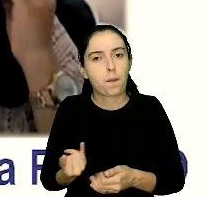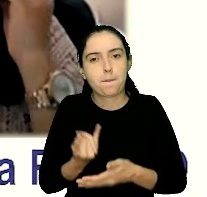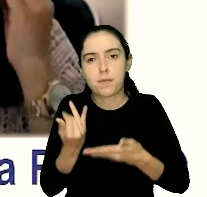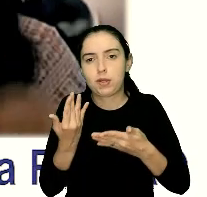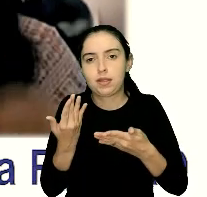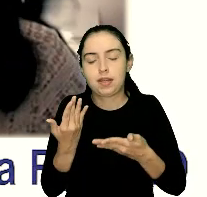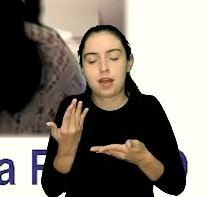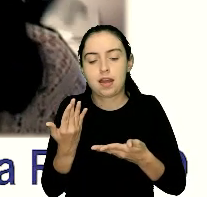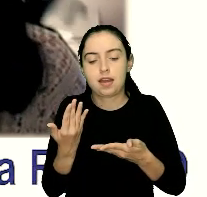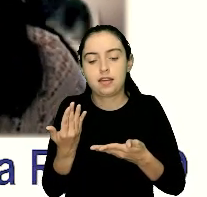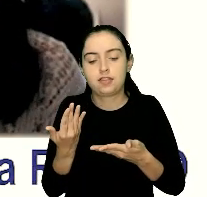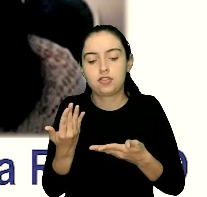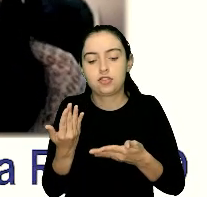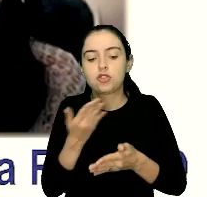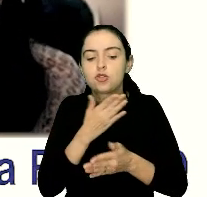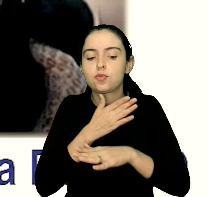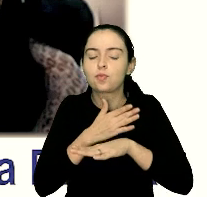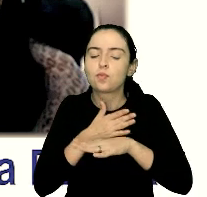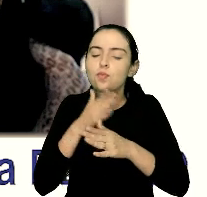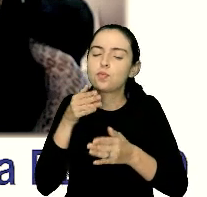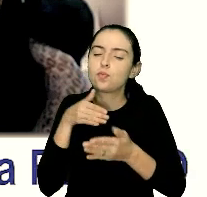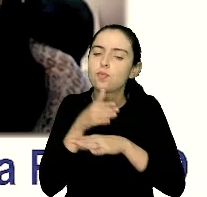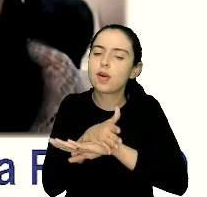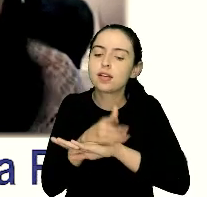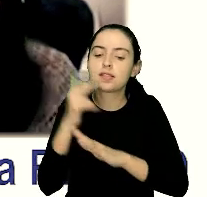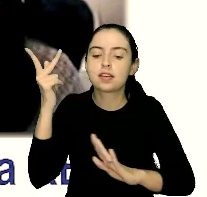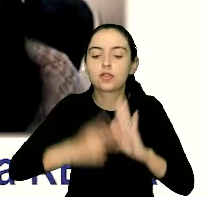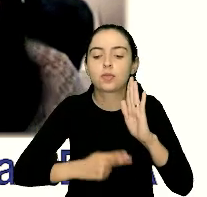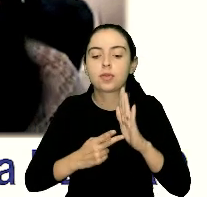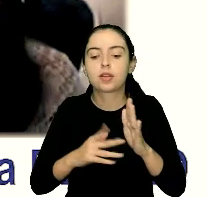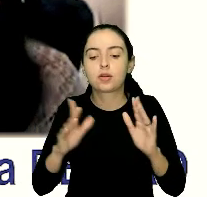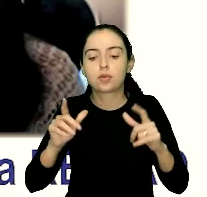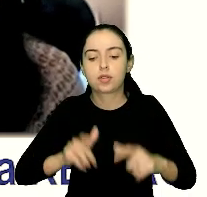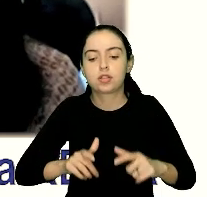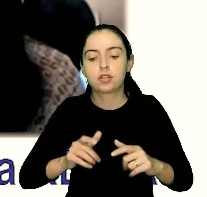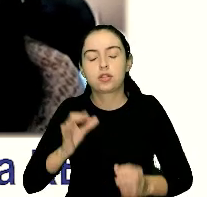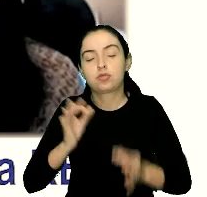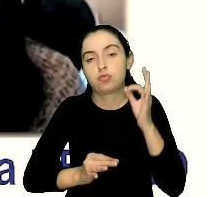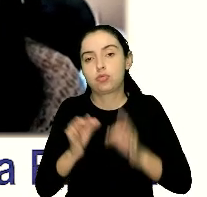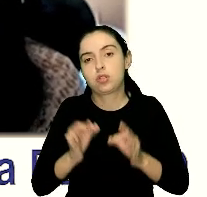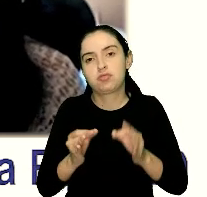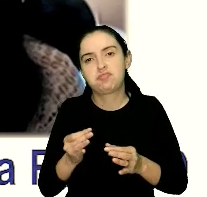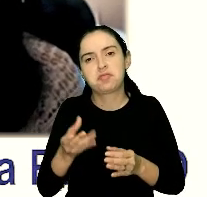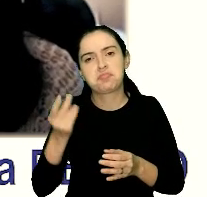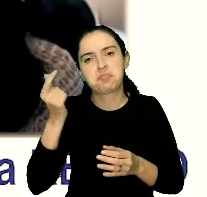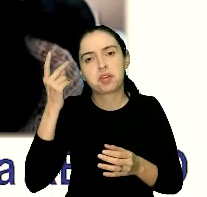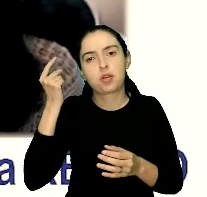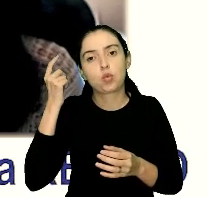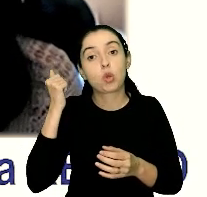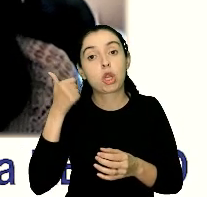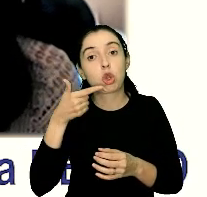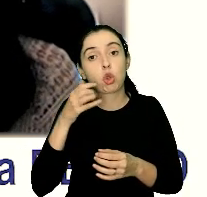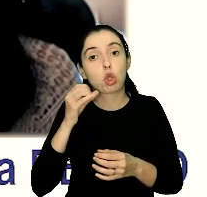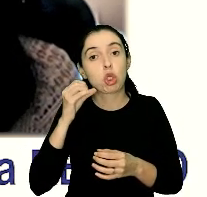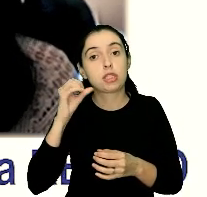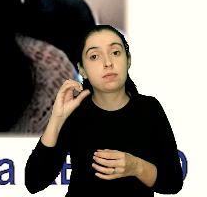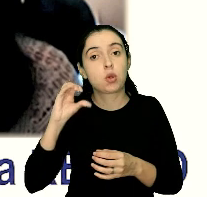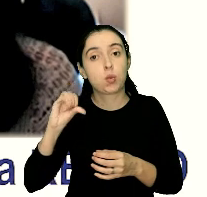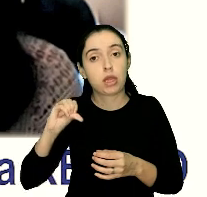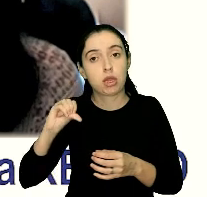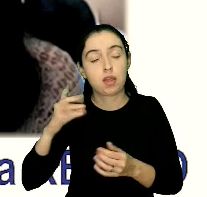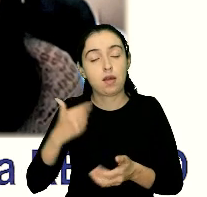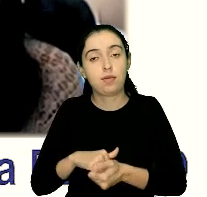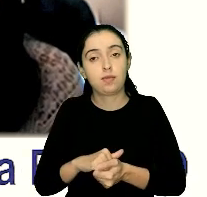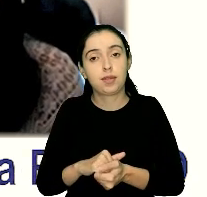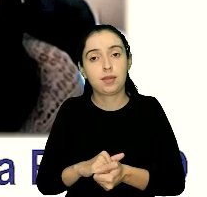desse programa. Eu estou aqui na Justiça desde 2009. Eu sou da